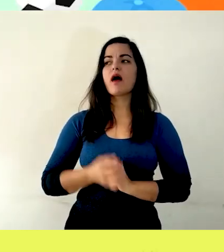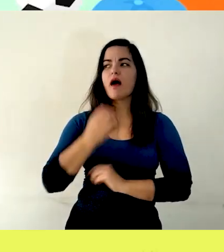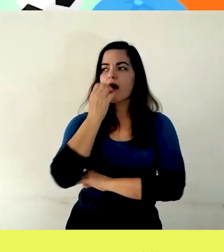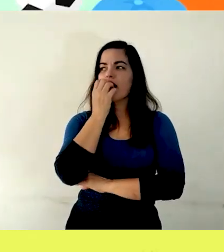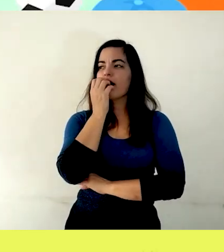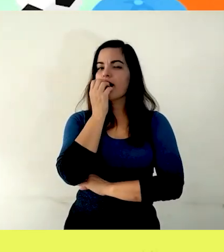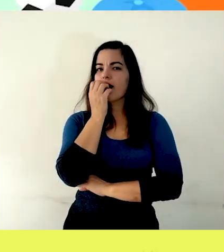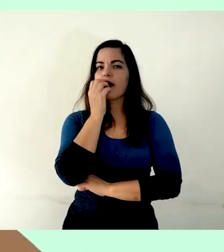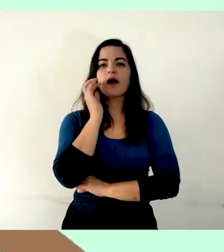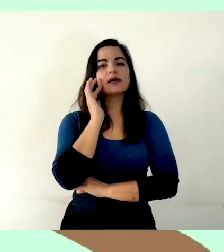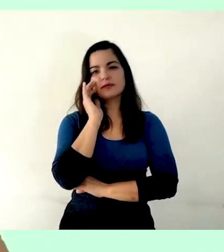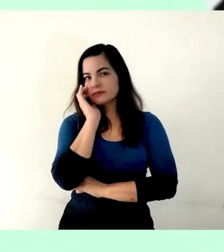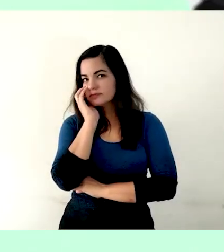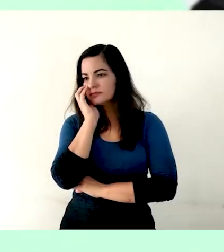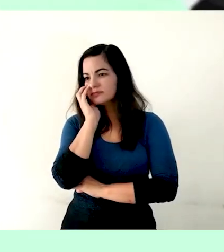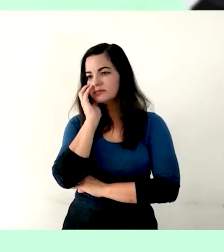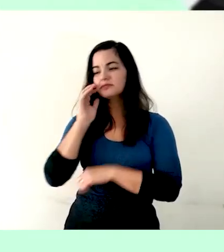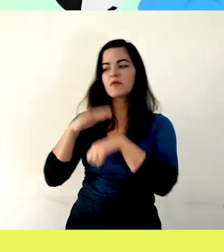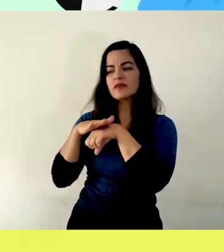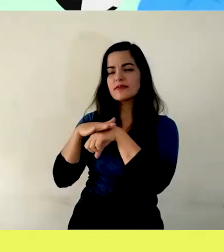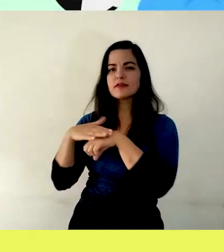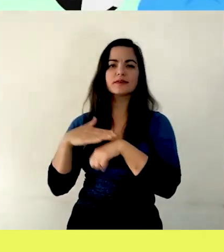Ah!